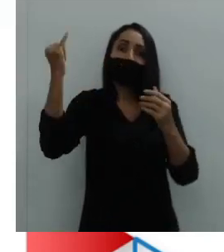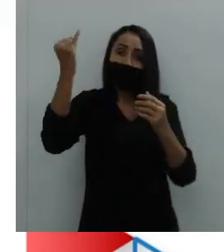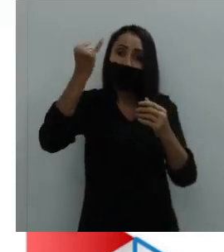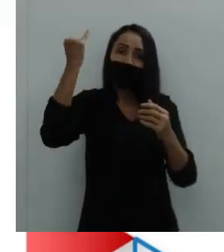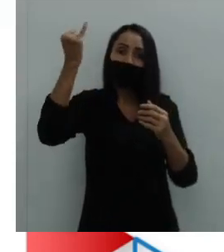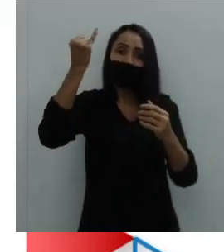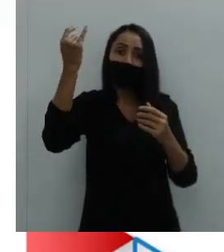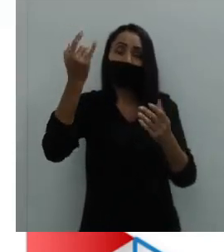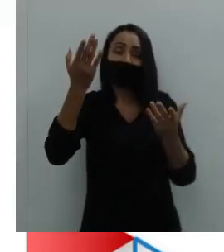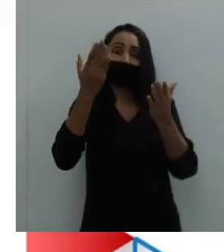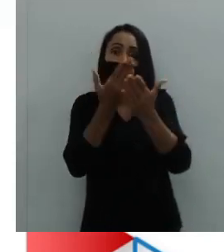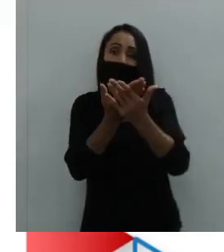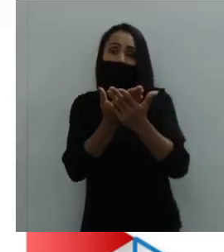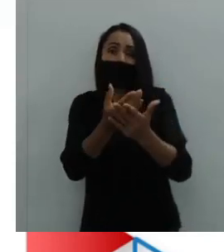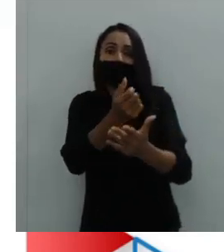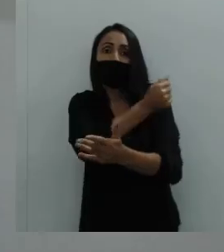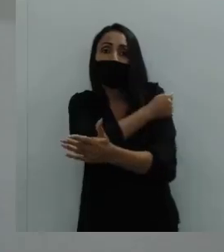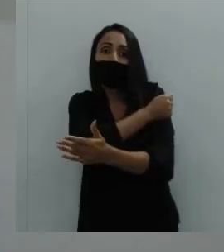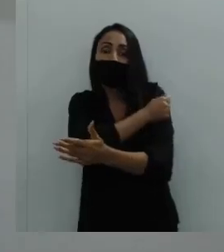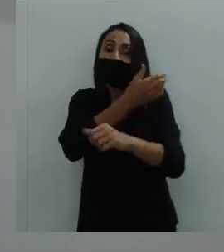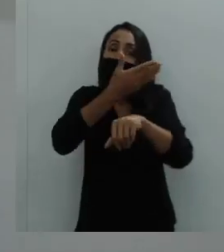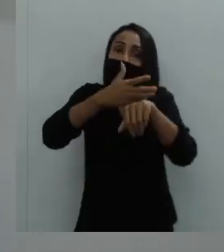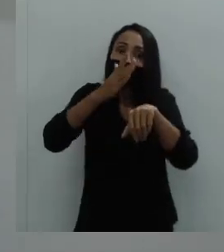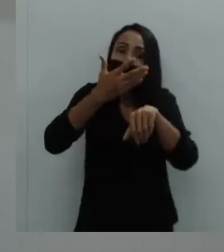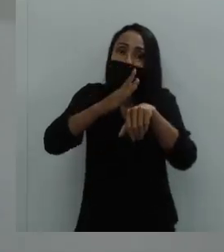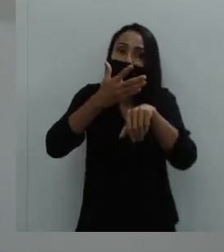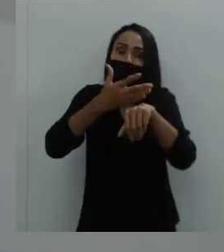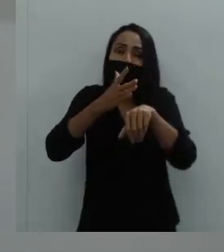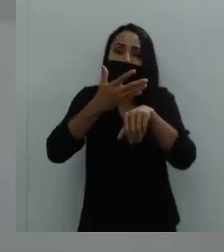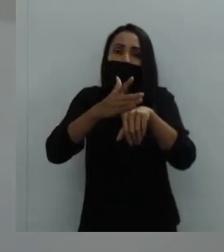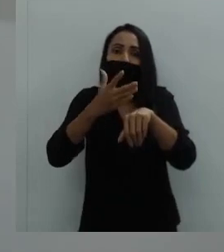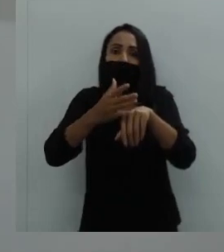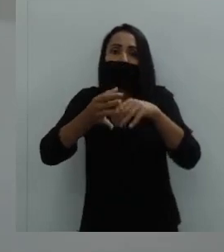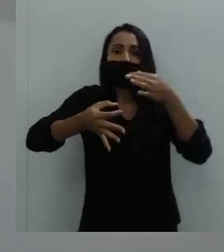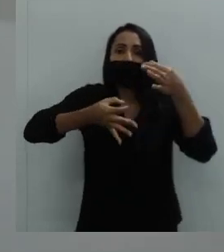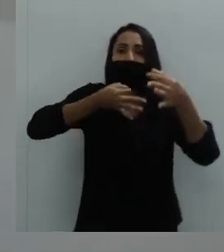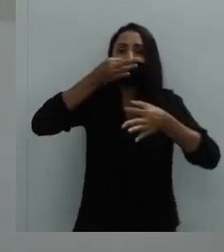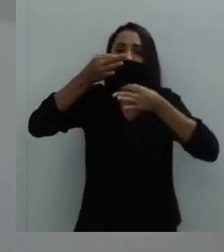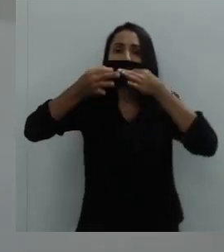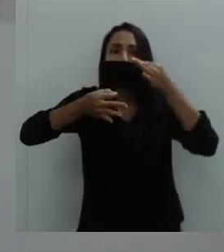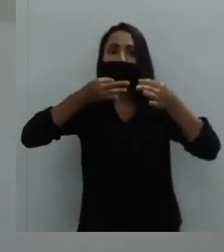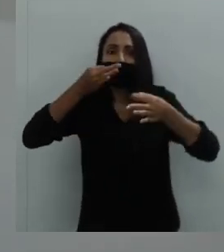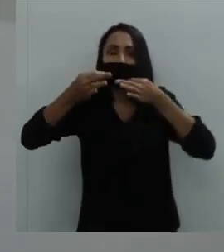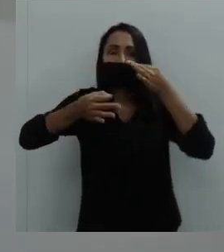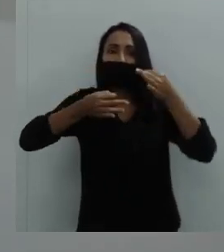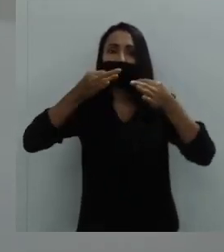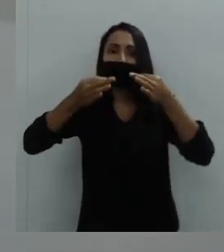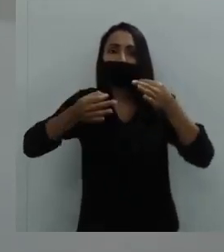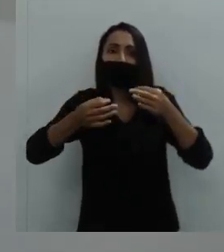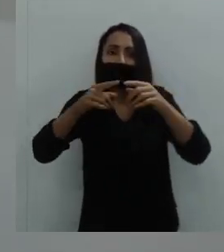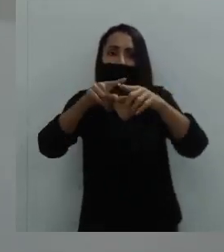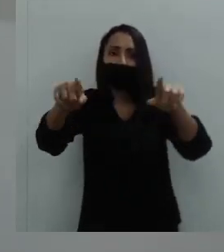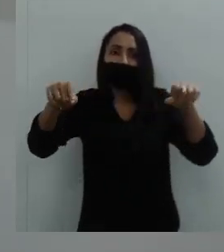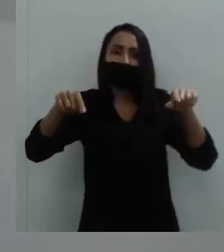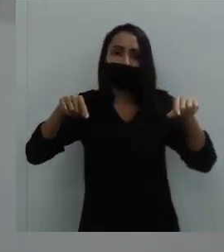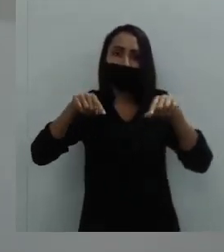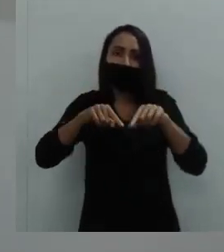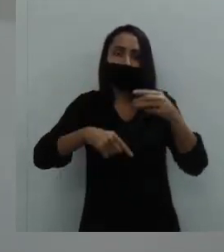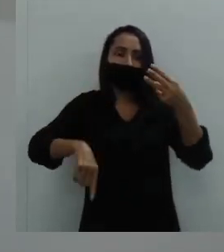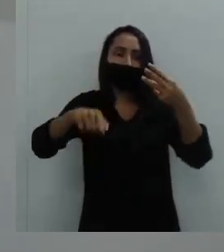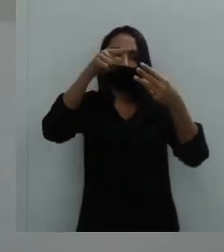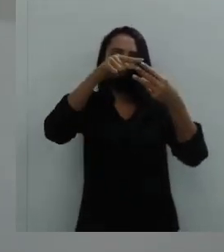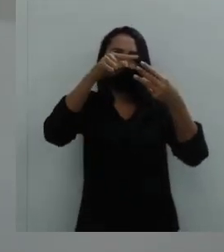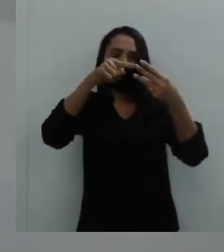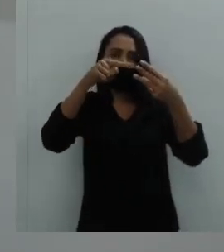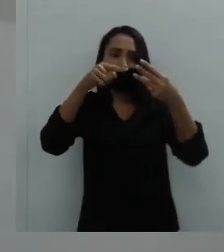do 8º ano, para treinarem a argumentação em sala de aula. Lembrem-se que fábula,